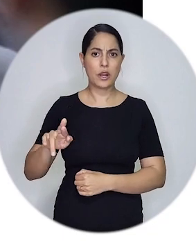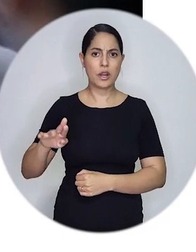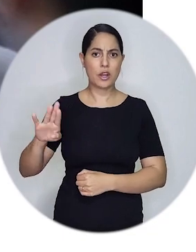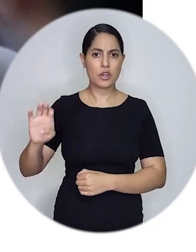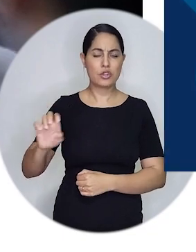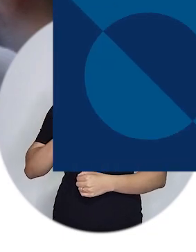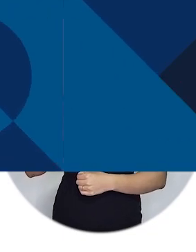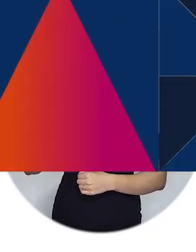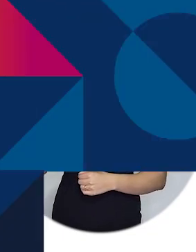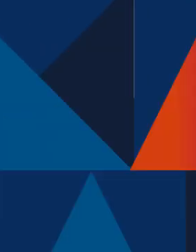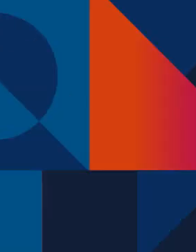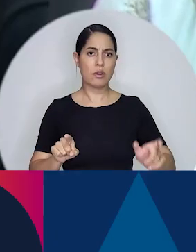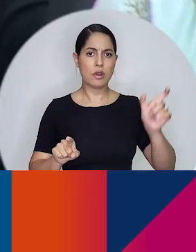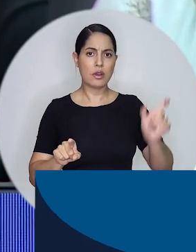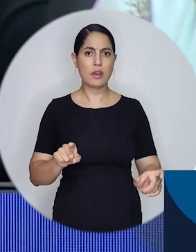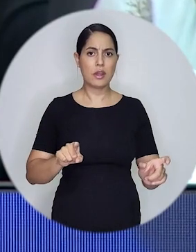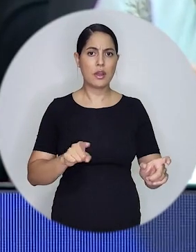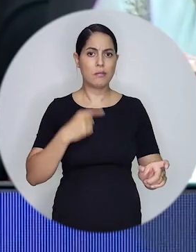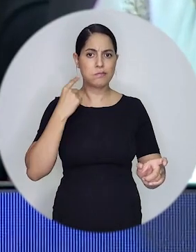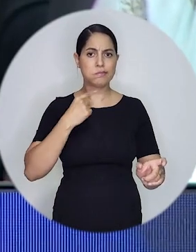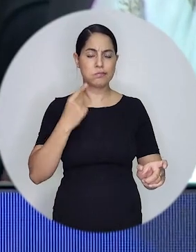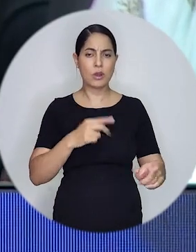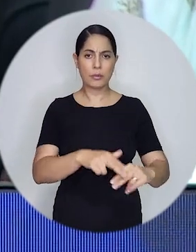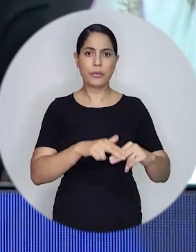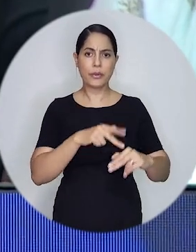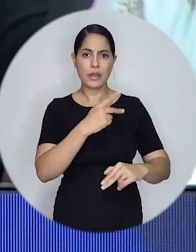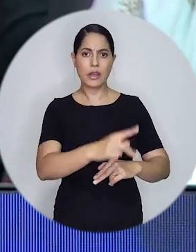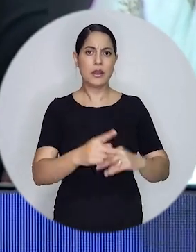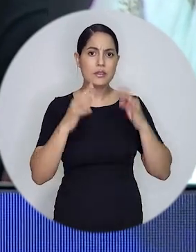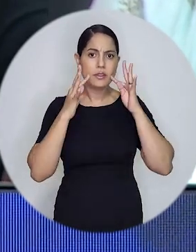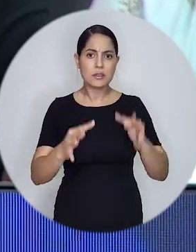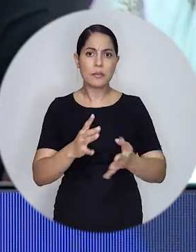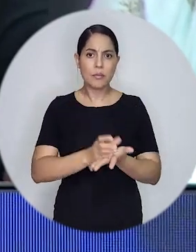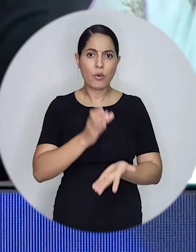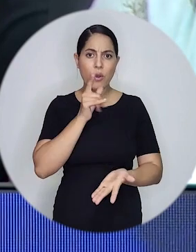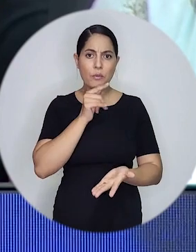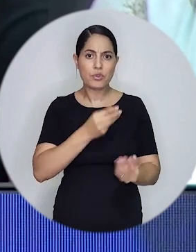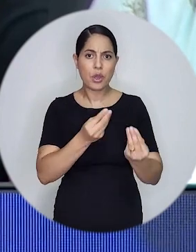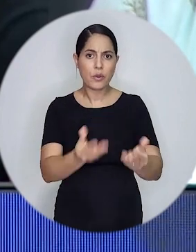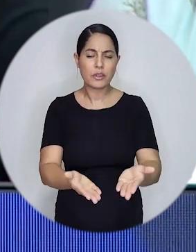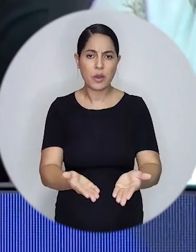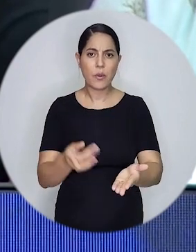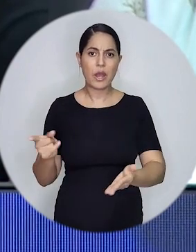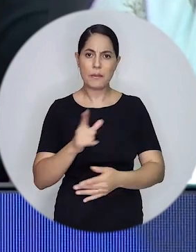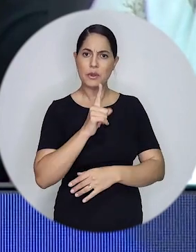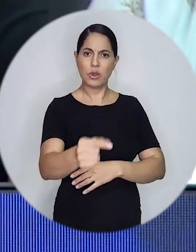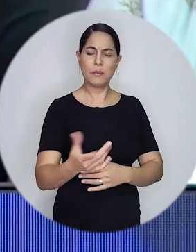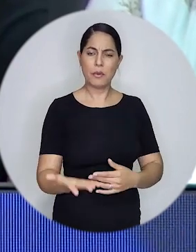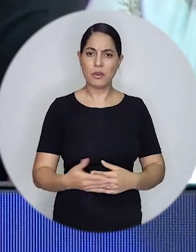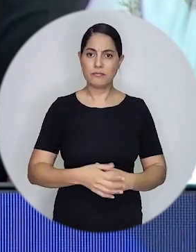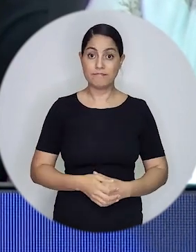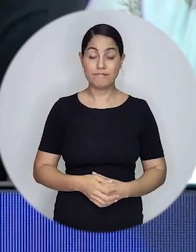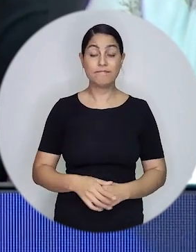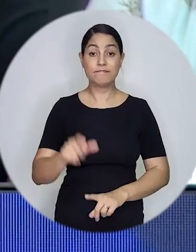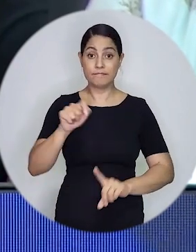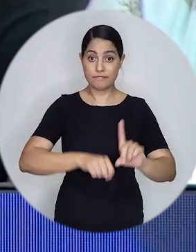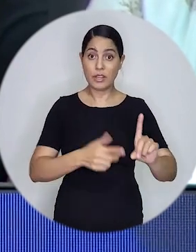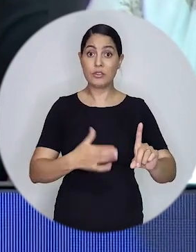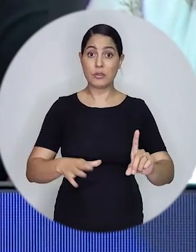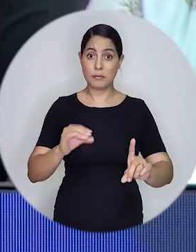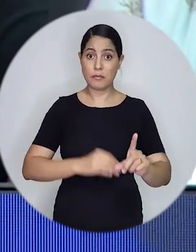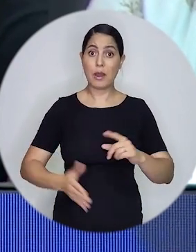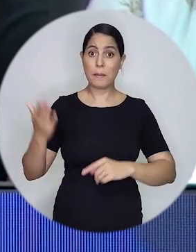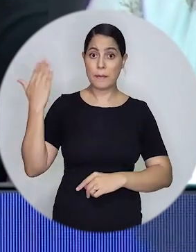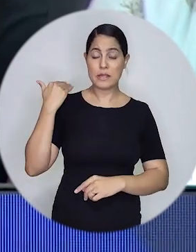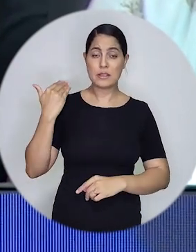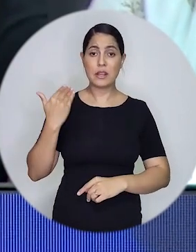Júri de Campo Grande, que mandou retirar à força o advogado Willer Almeida após servir um copo de água a uma testemunha.